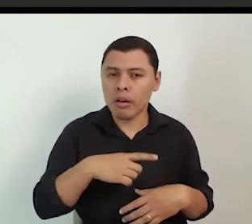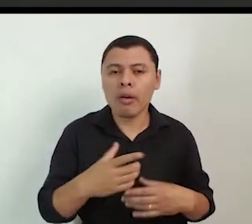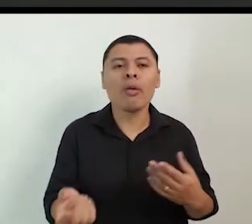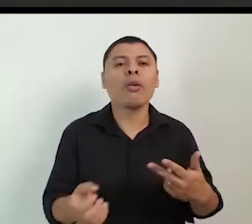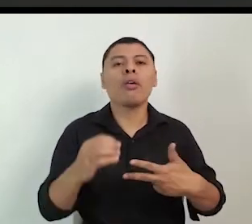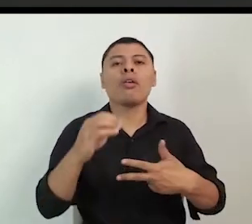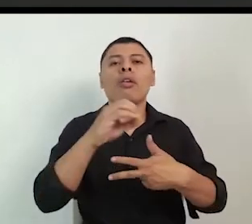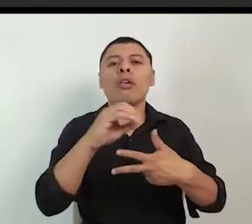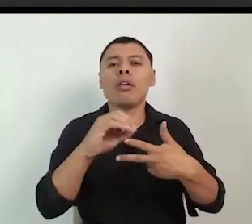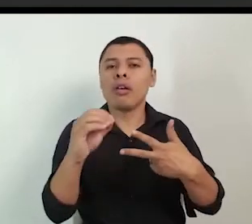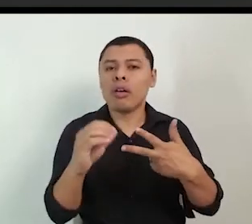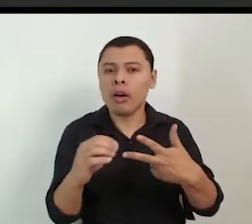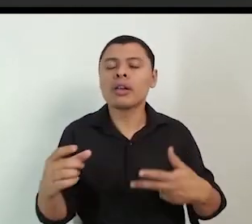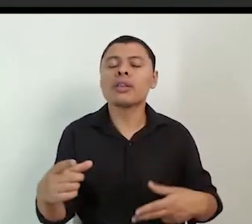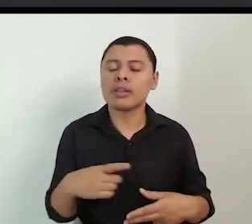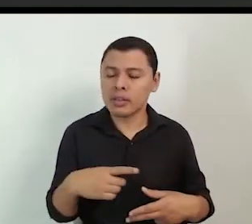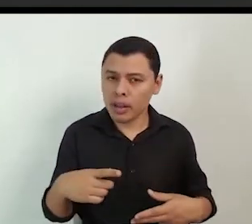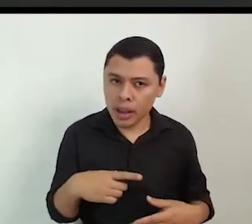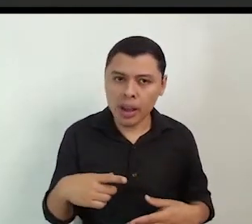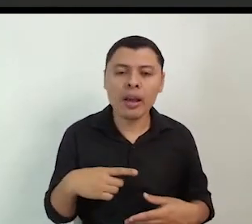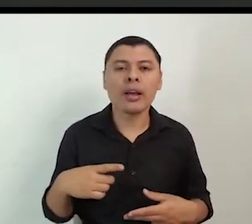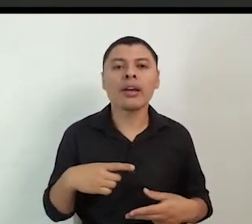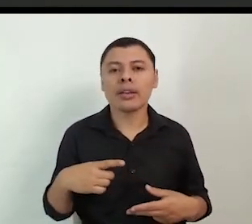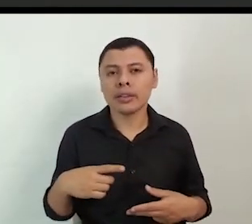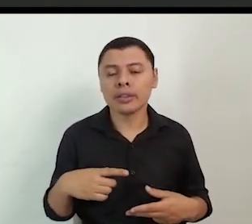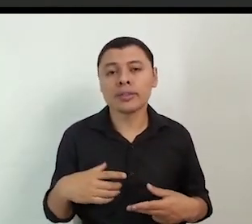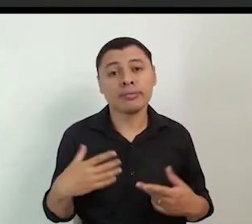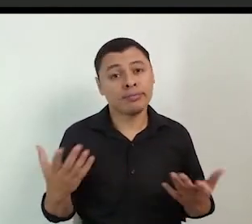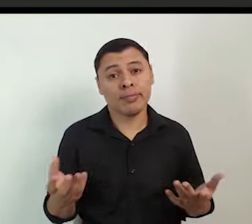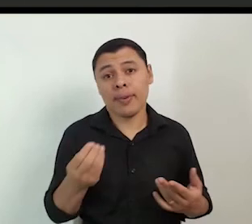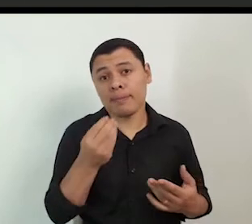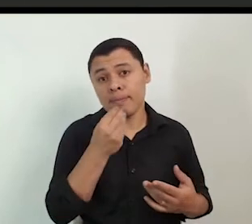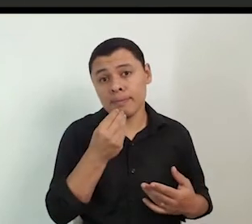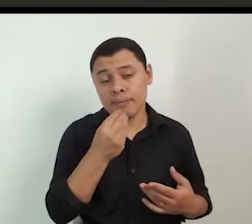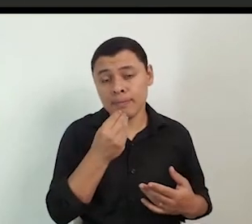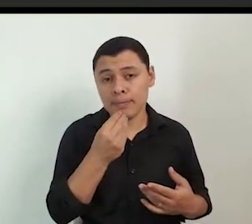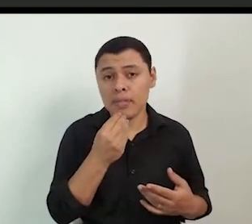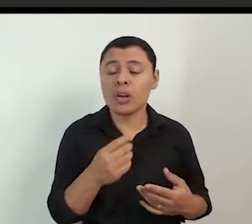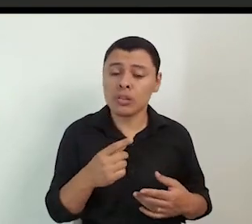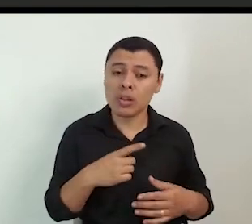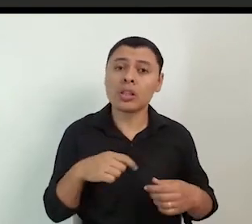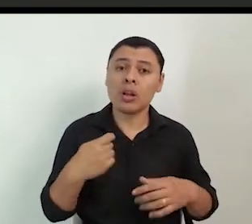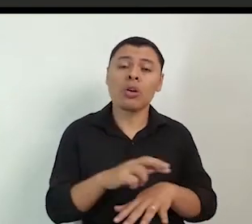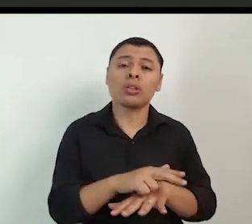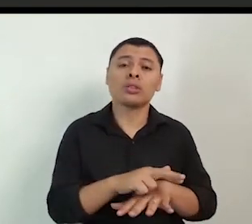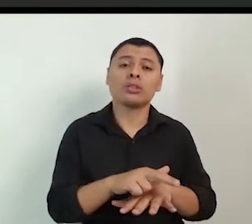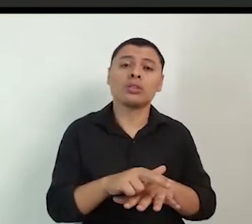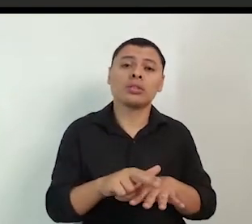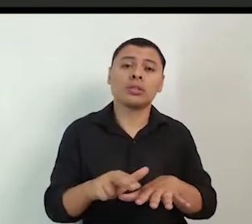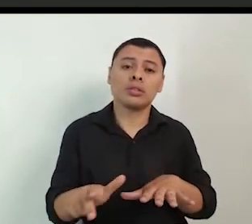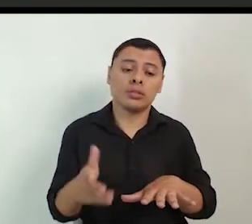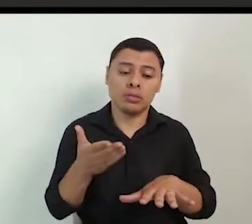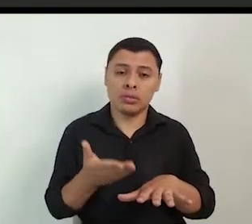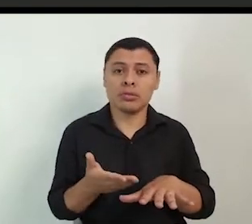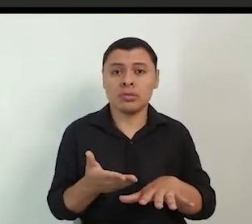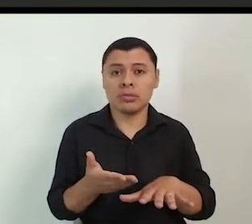Nacional do Ensino Médio, né, e isso é uma maneira de você estar sendo diverso no seu